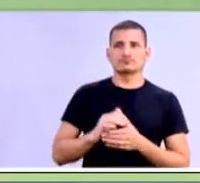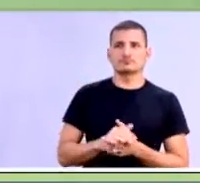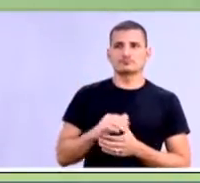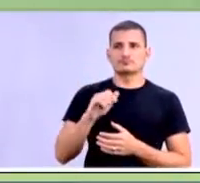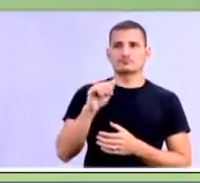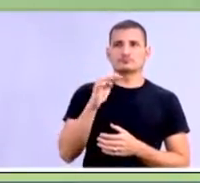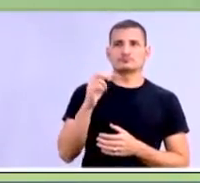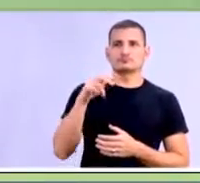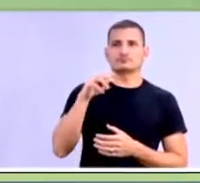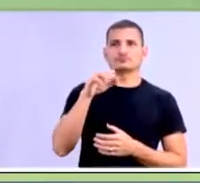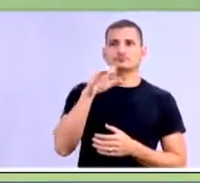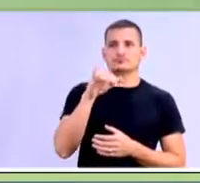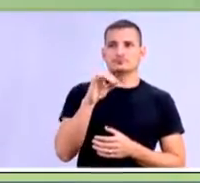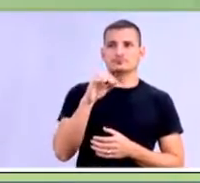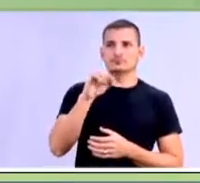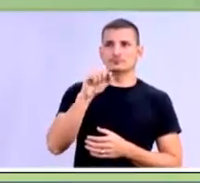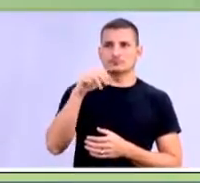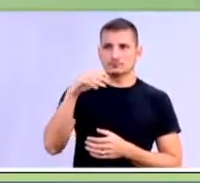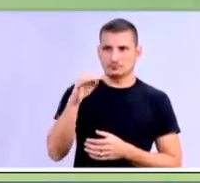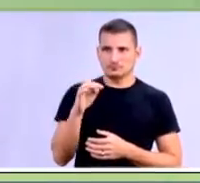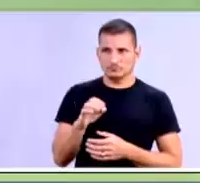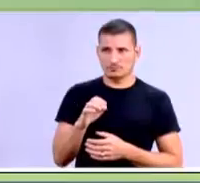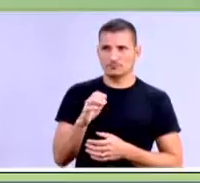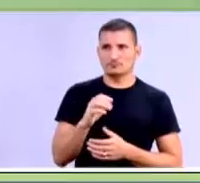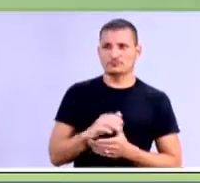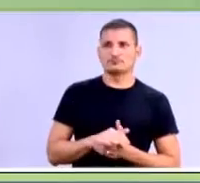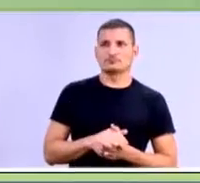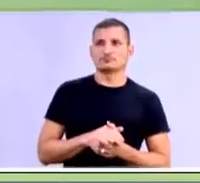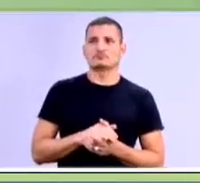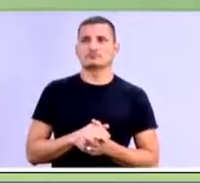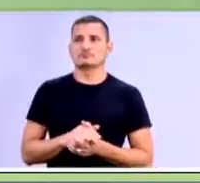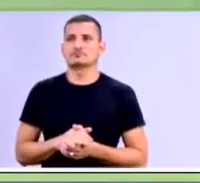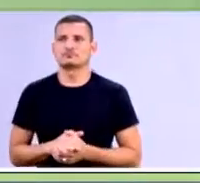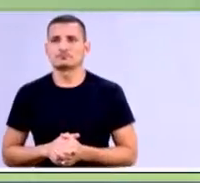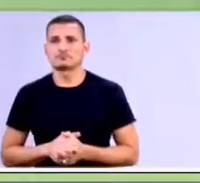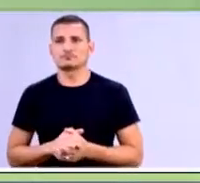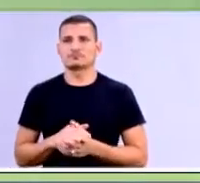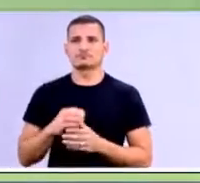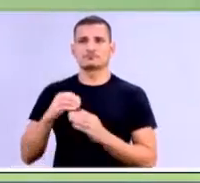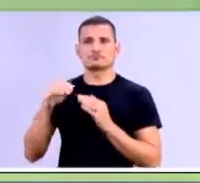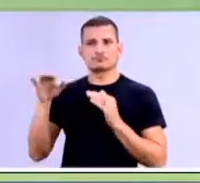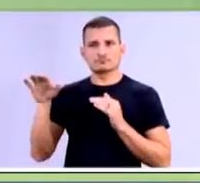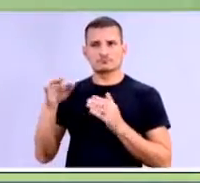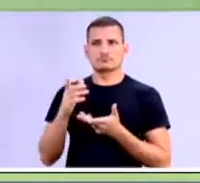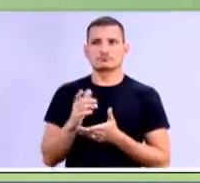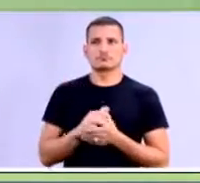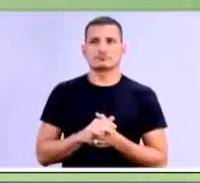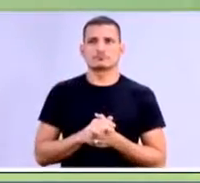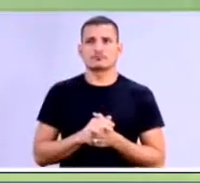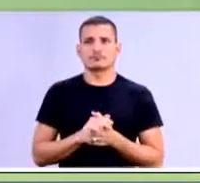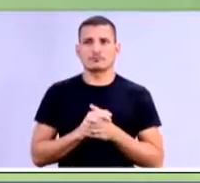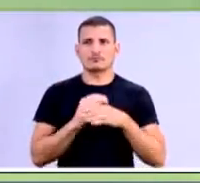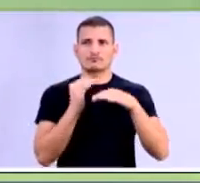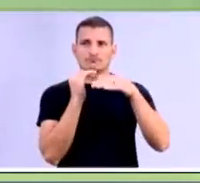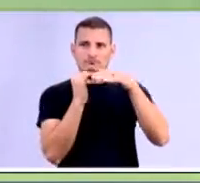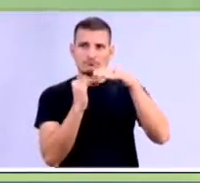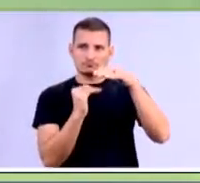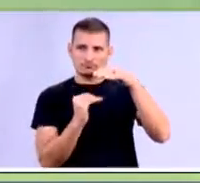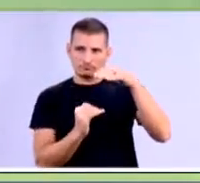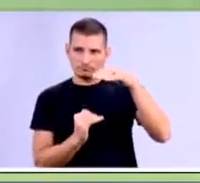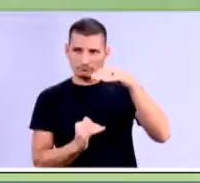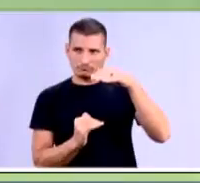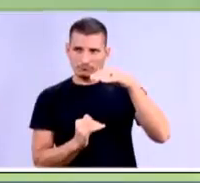e atenciosamente quando você vai enviar este documento para pessoas, né,